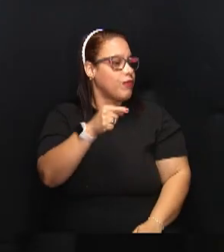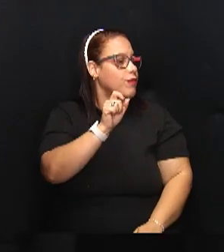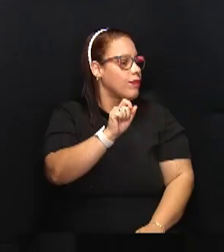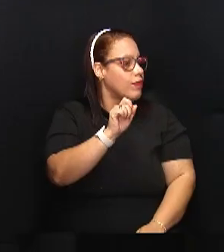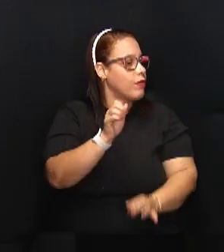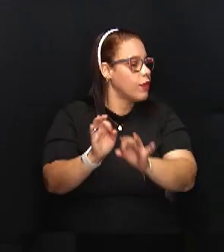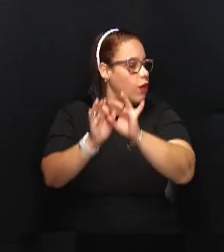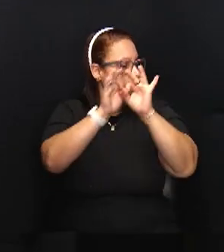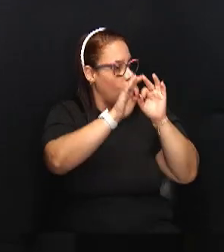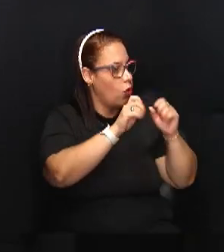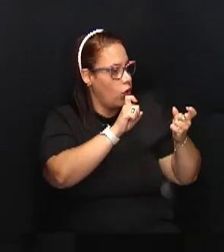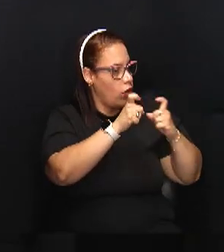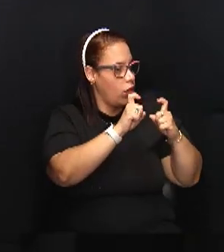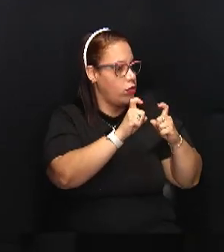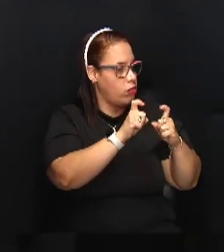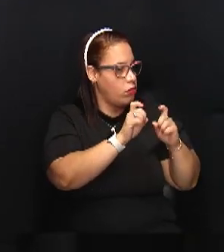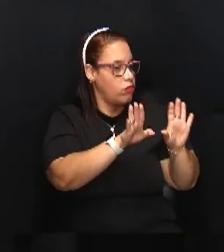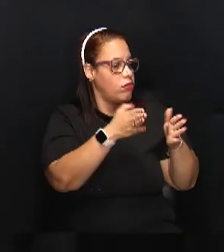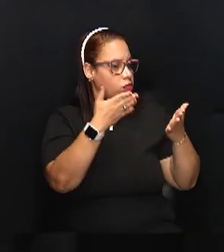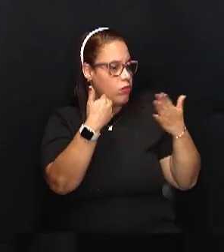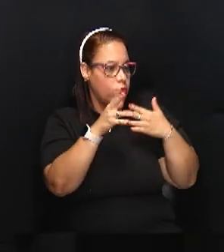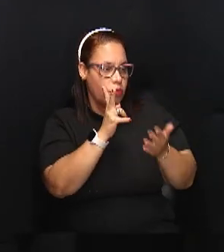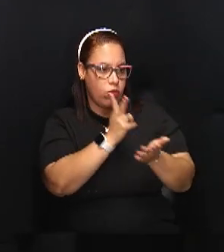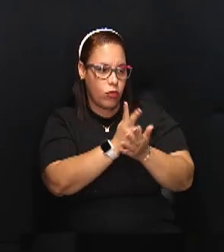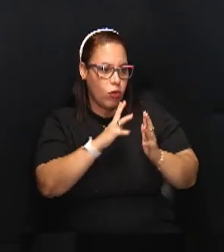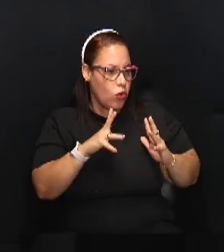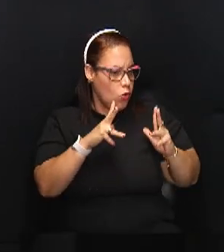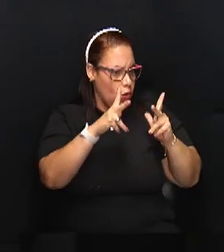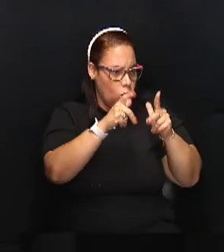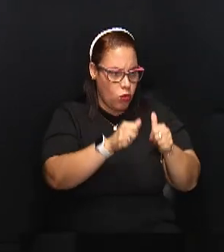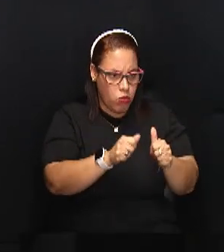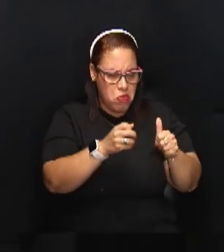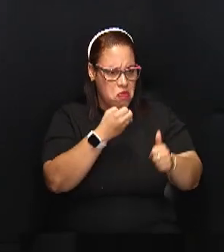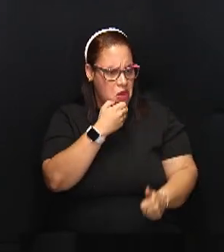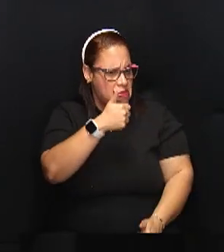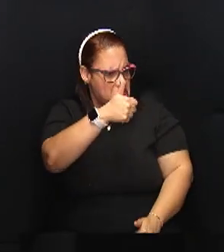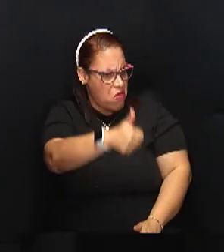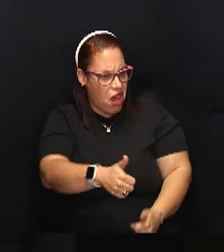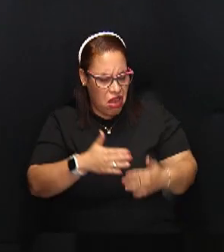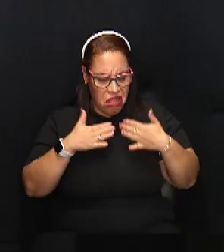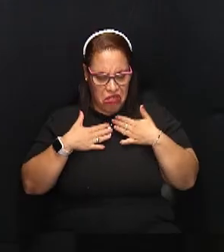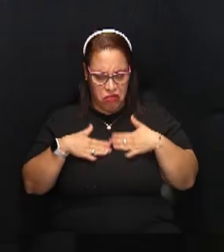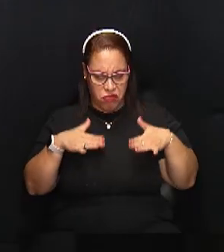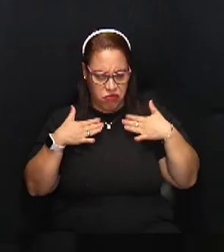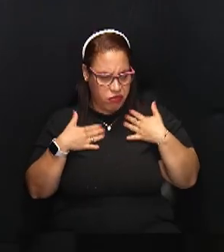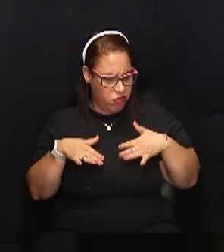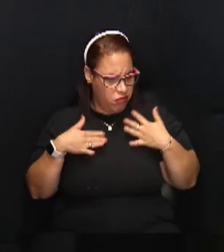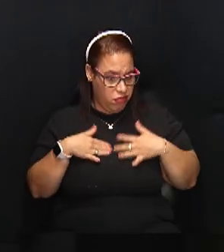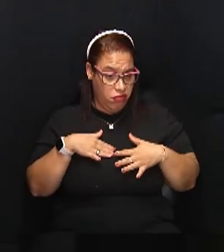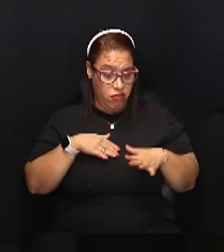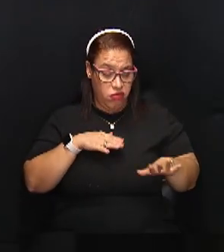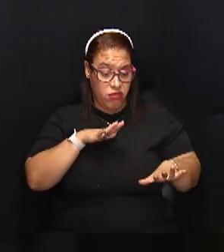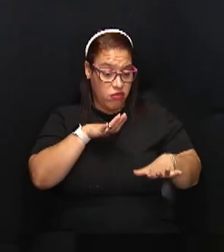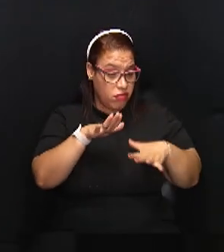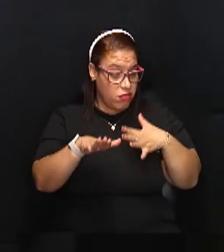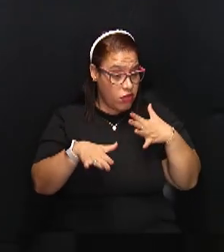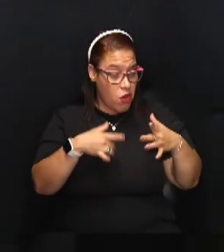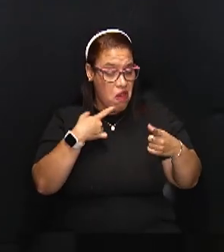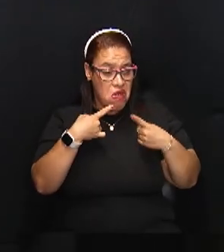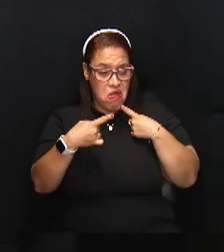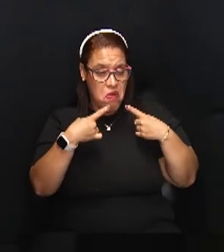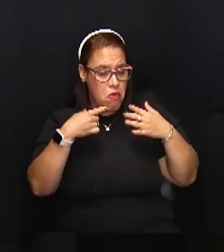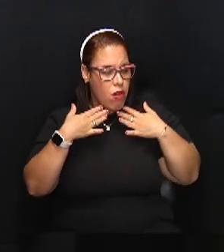as reuniões, vejo que você conversa sempre com todo mundo super bem. Isso. Não existe... É um diálogo